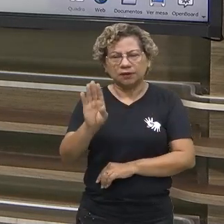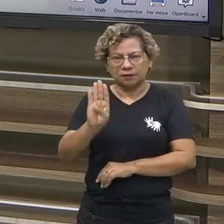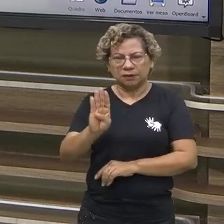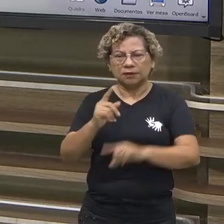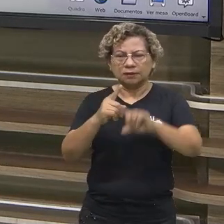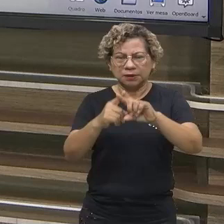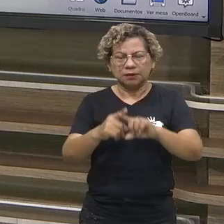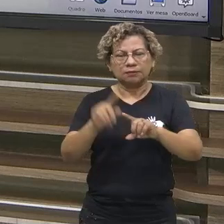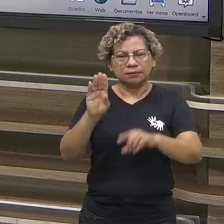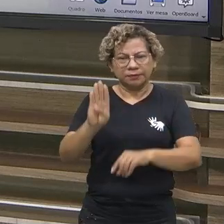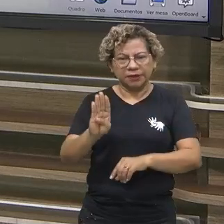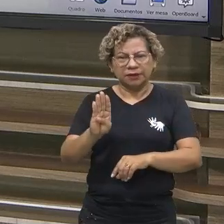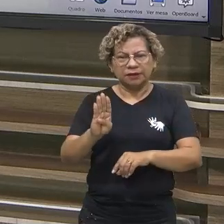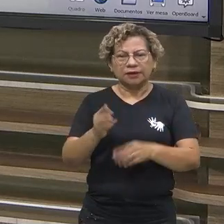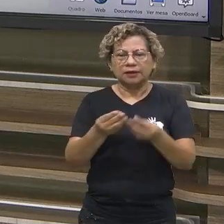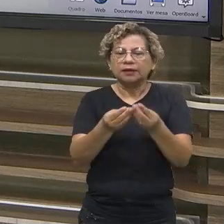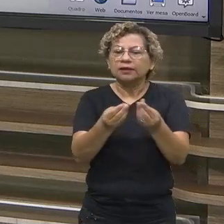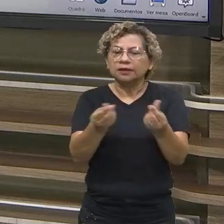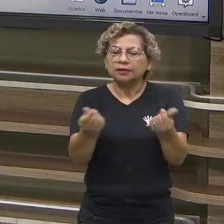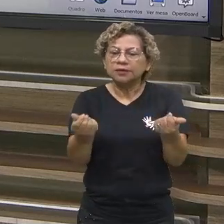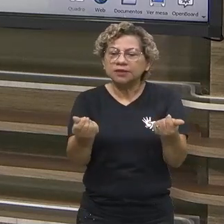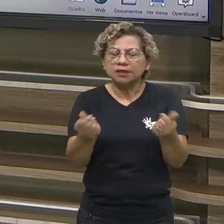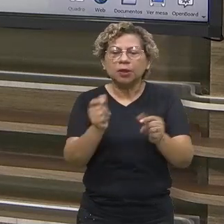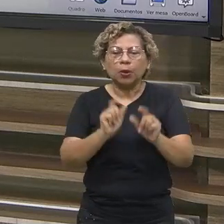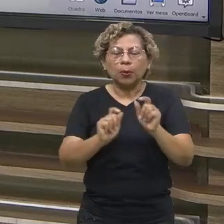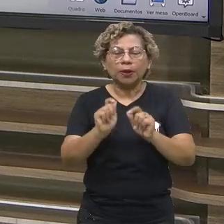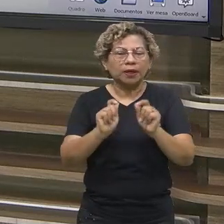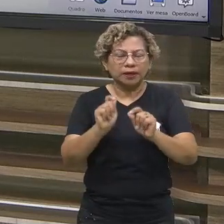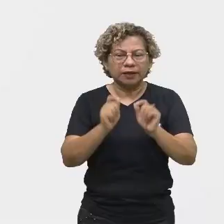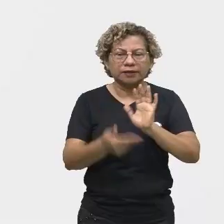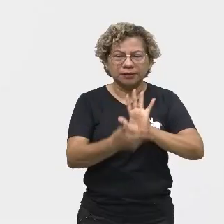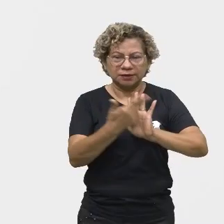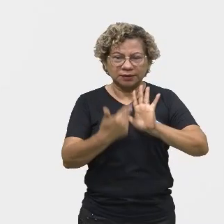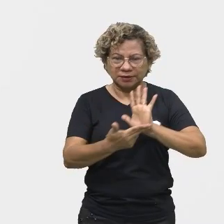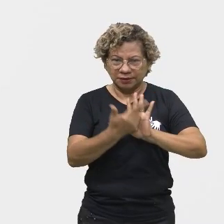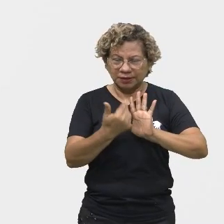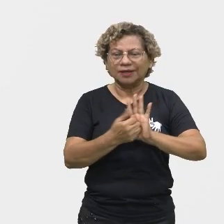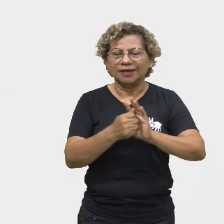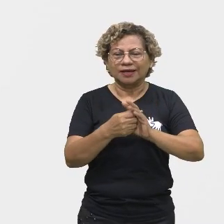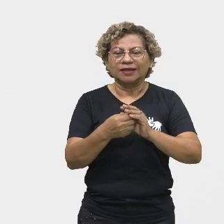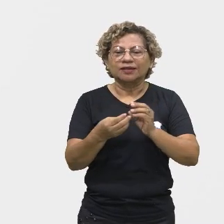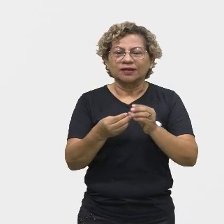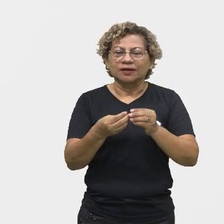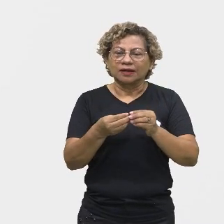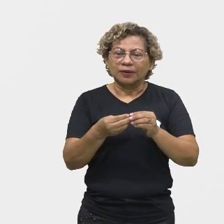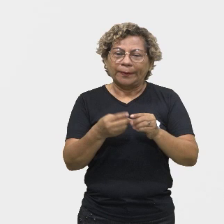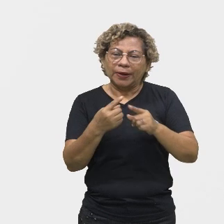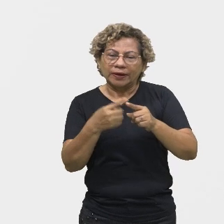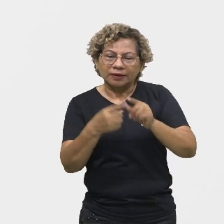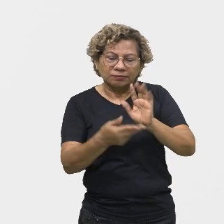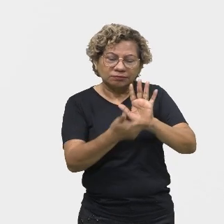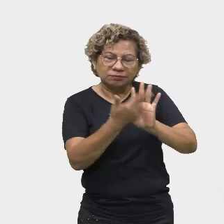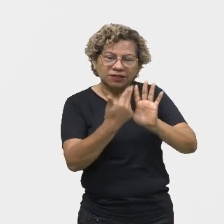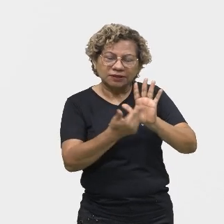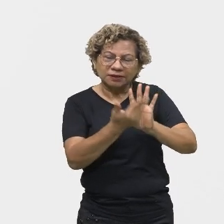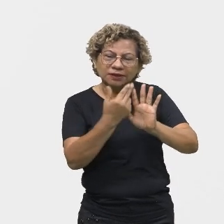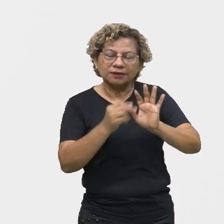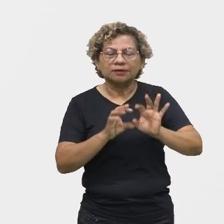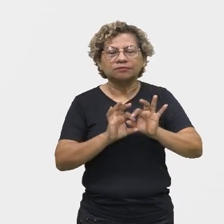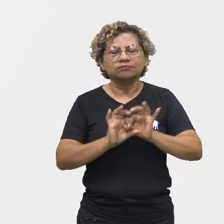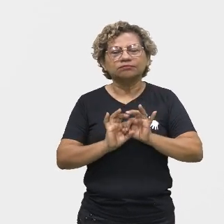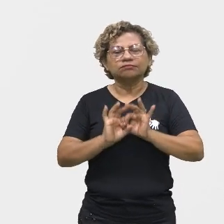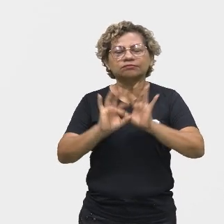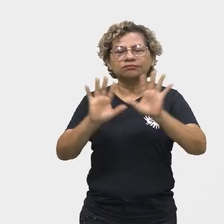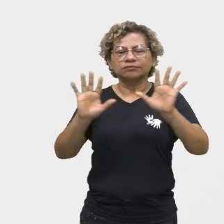abstrata. E o que é essa obra abstrata, esse desenho abstrato? São aqueles que desenhamos com liberdade